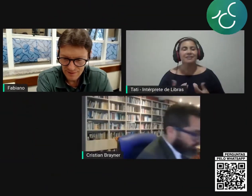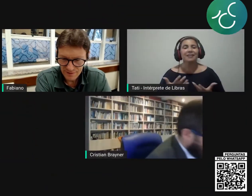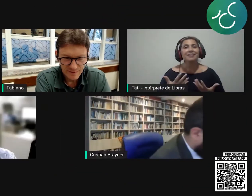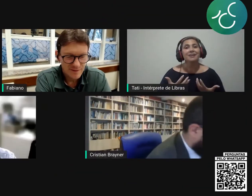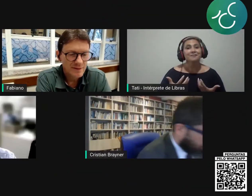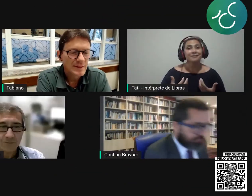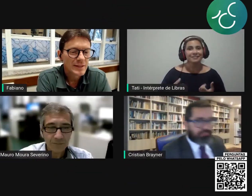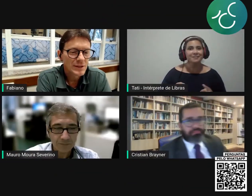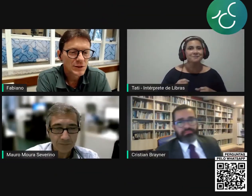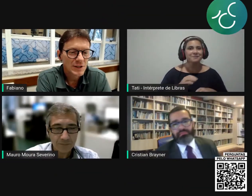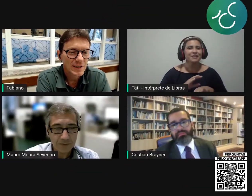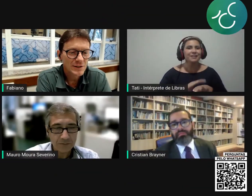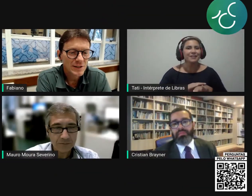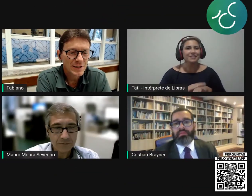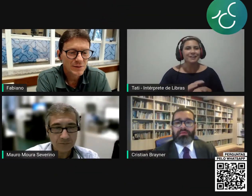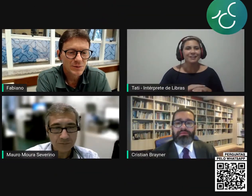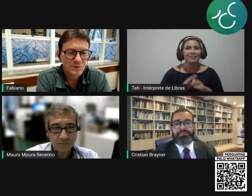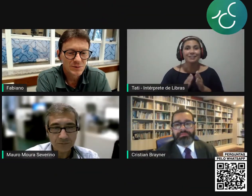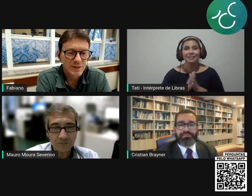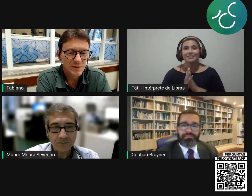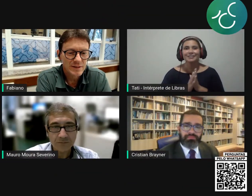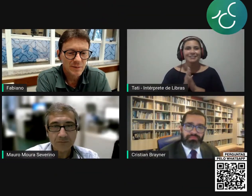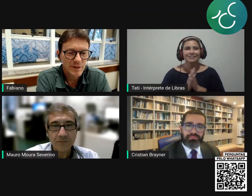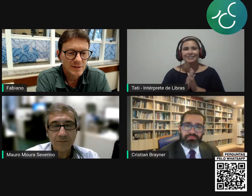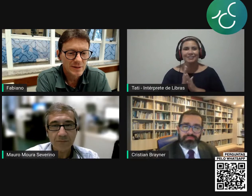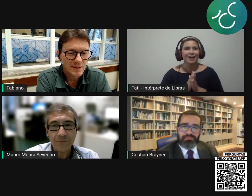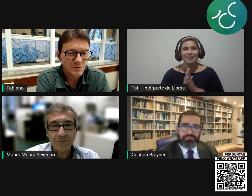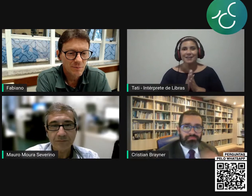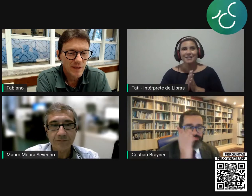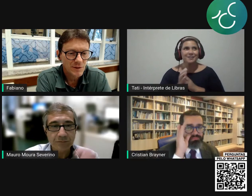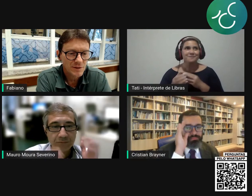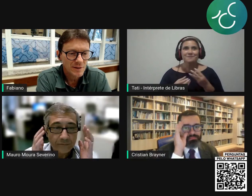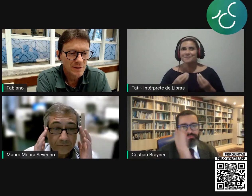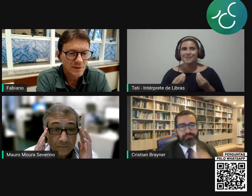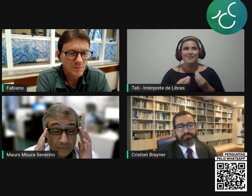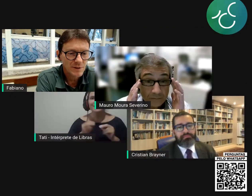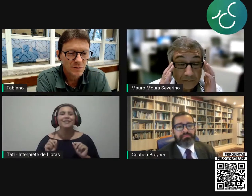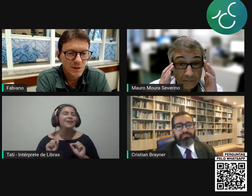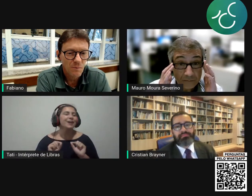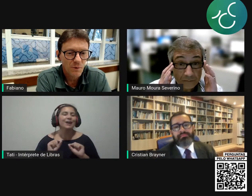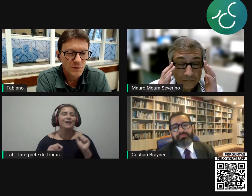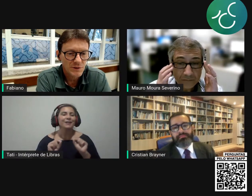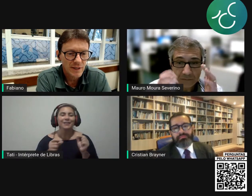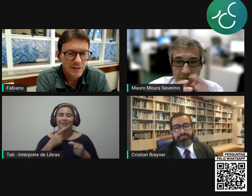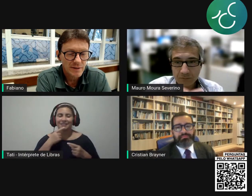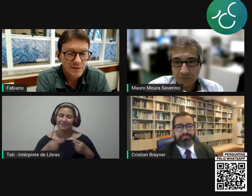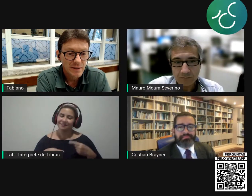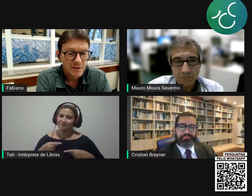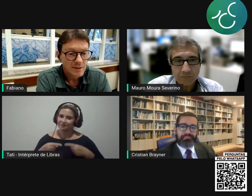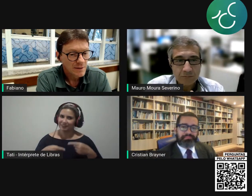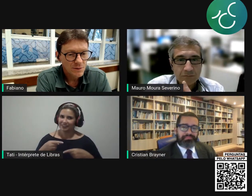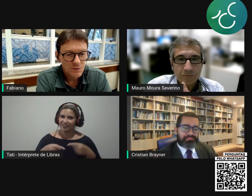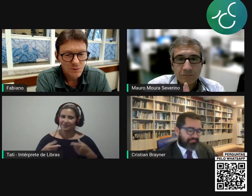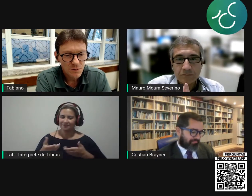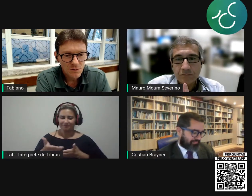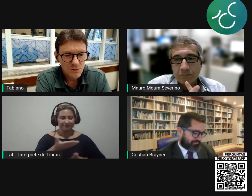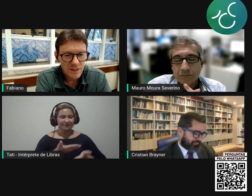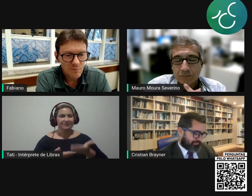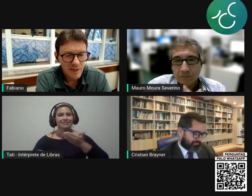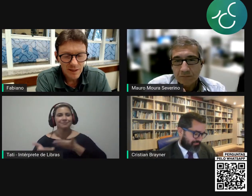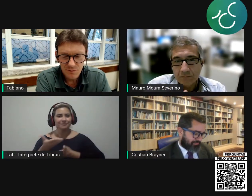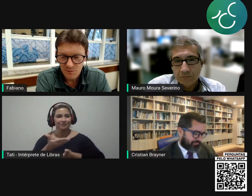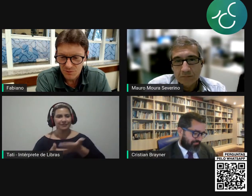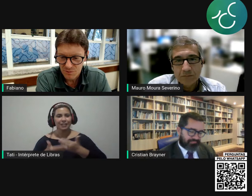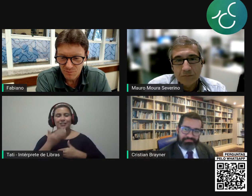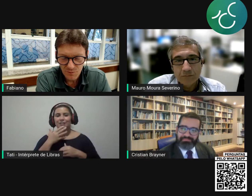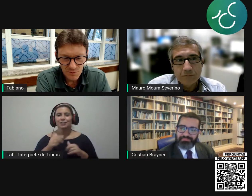mais instigante aí da nossa mesa que é o debate que é poder trocar um pouco de ideias todos os